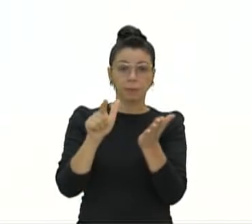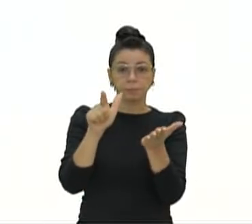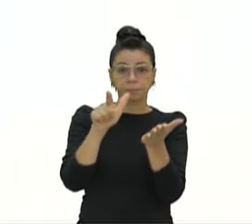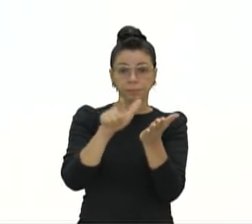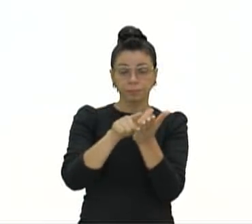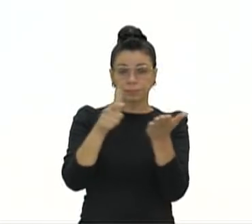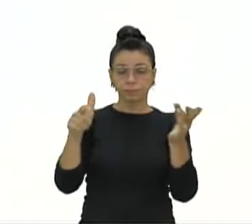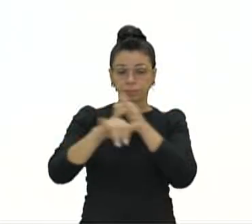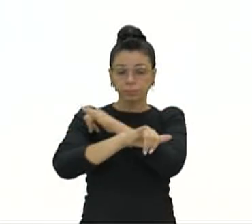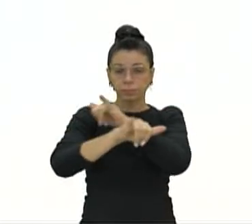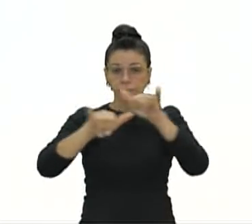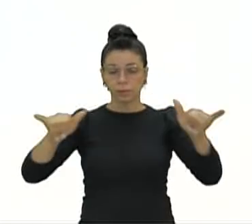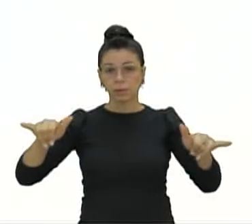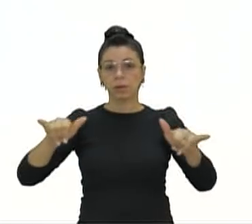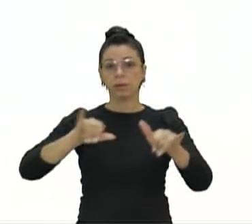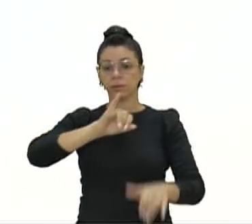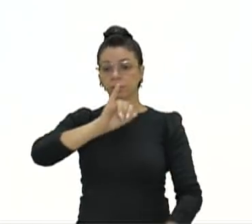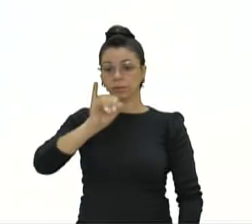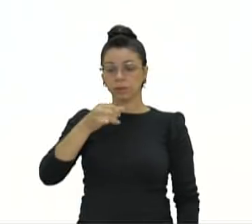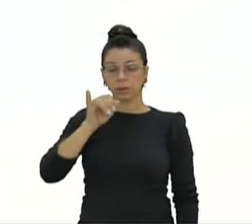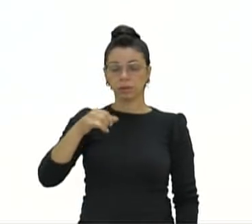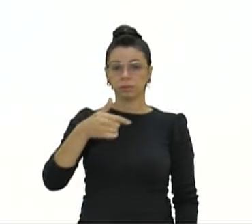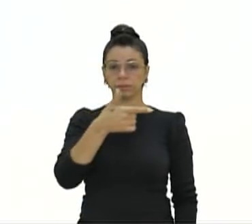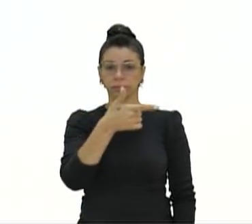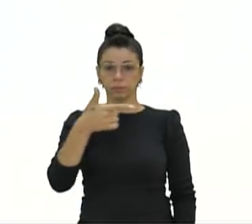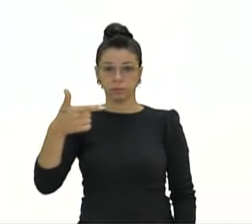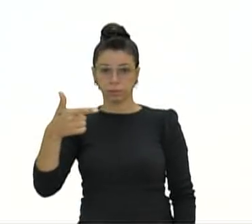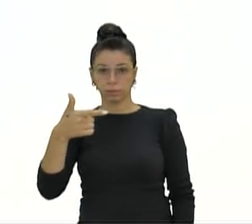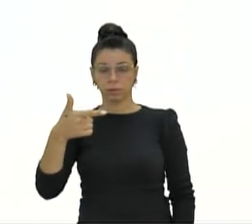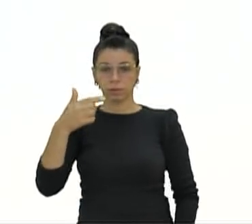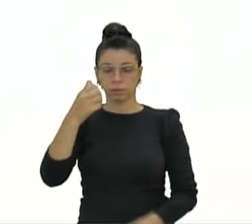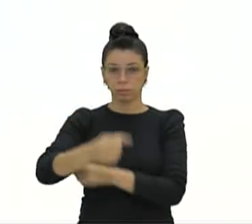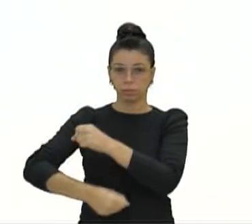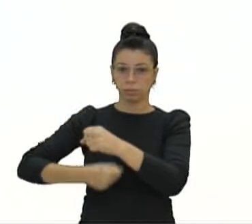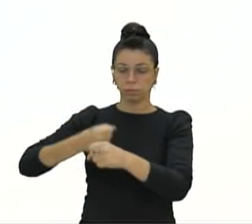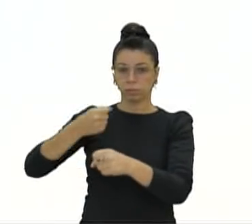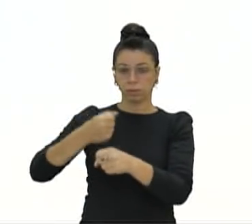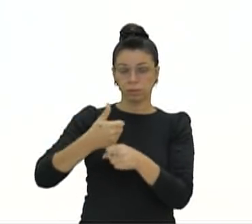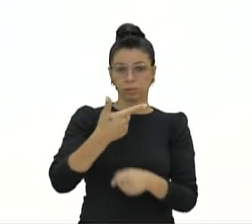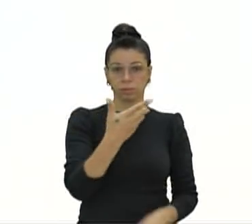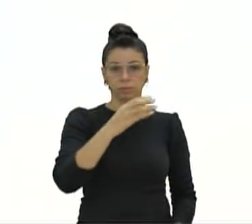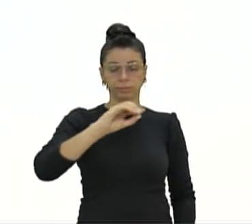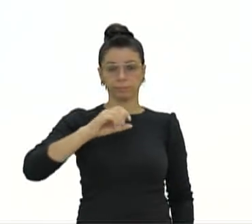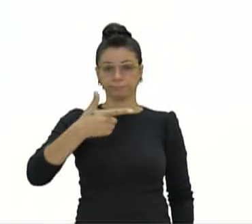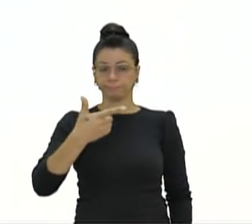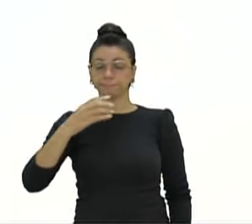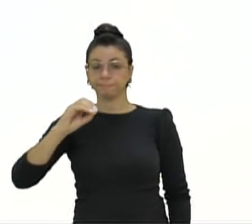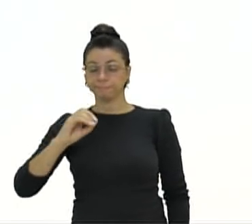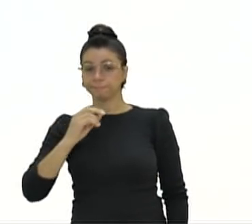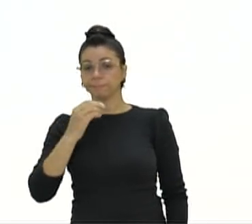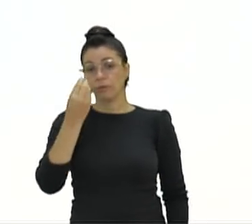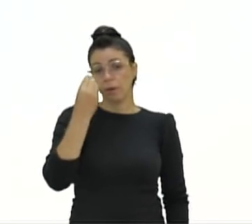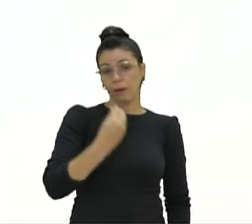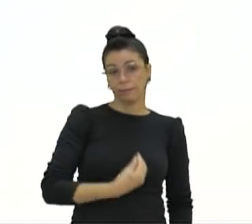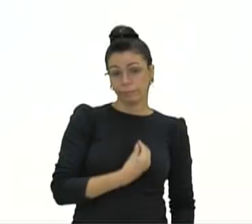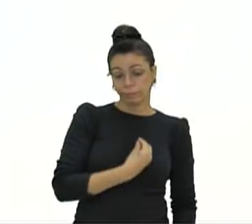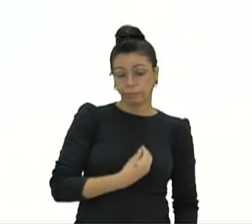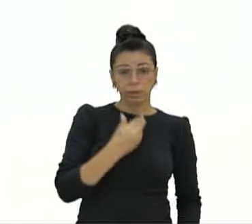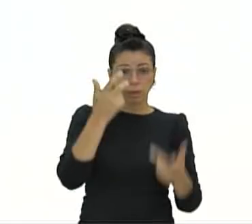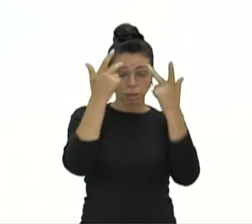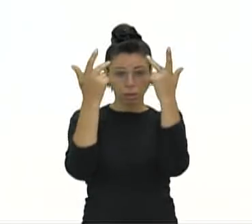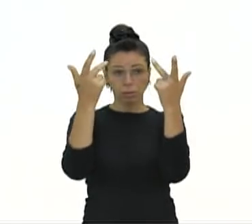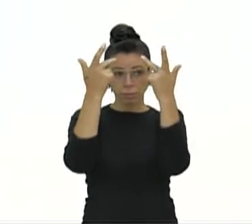circulei, 22 de janeiro de 2020. Ainda a vida estava aparentemente normal, mas olha